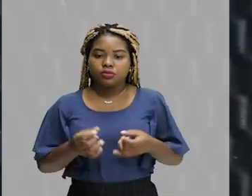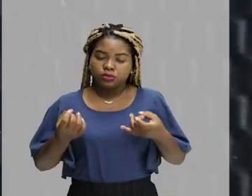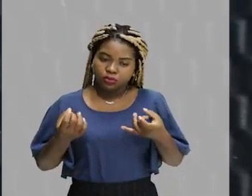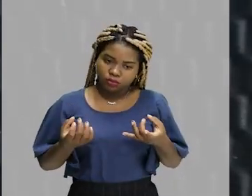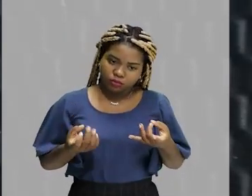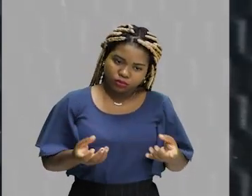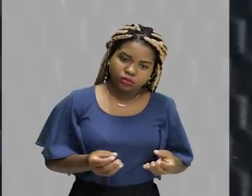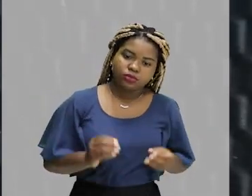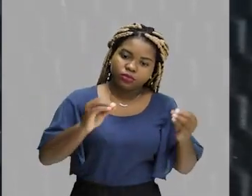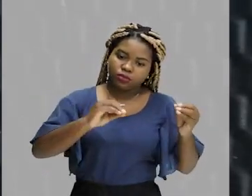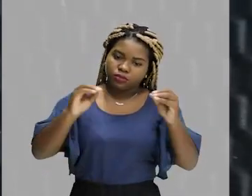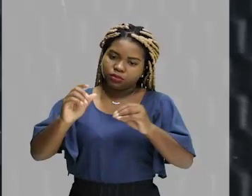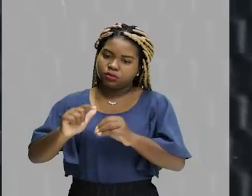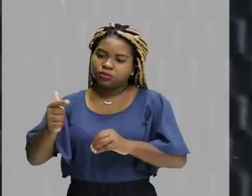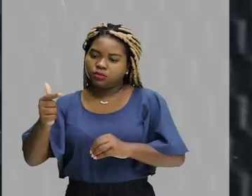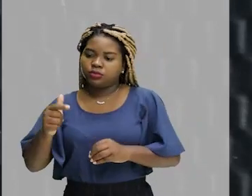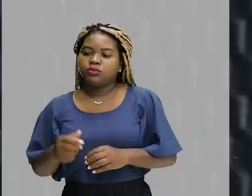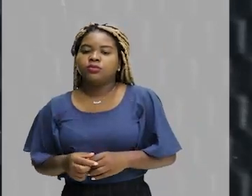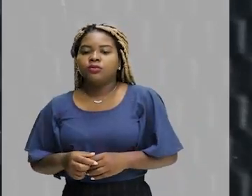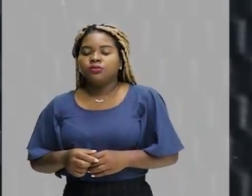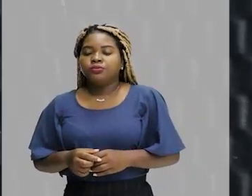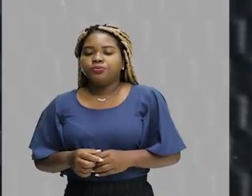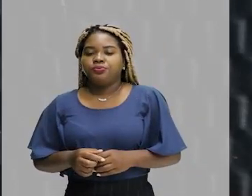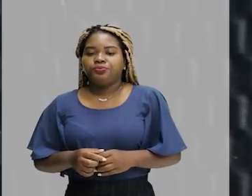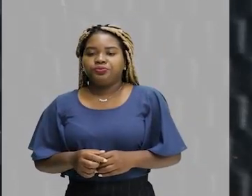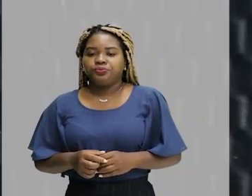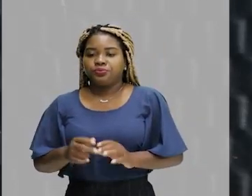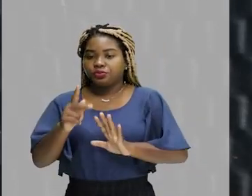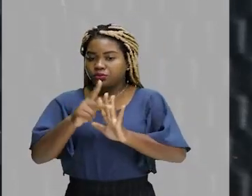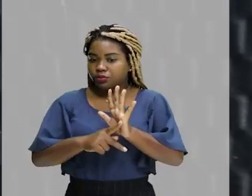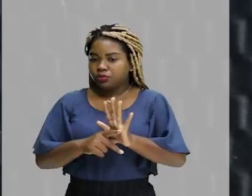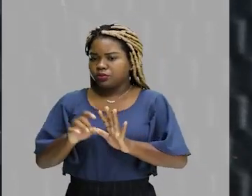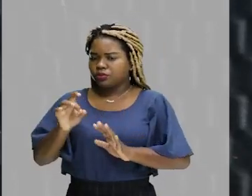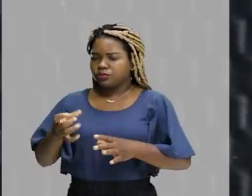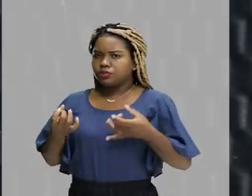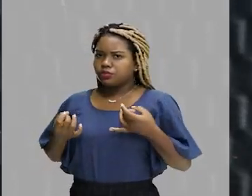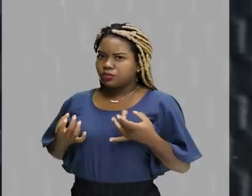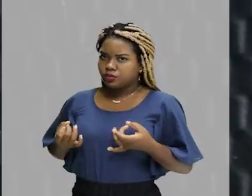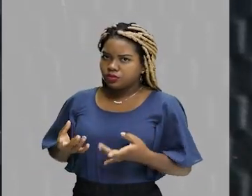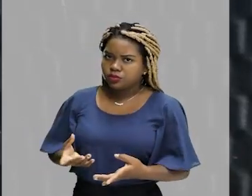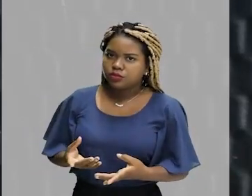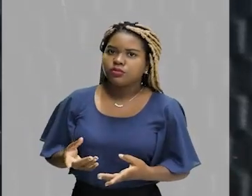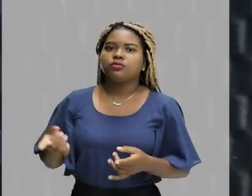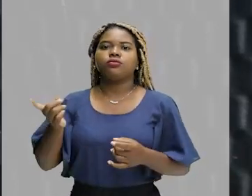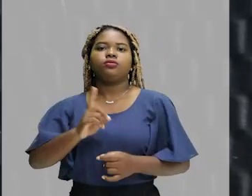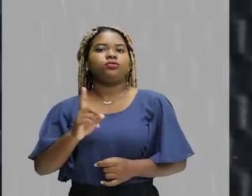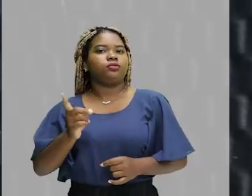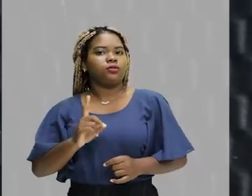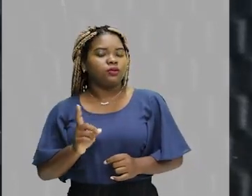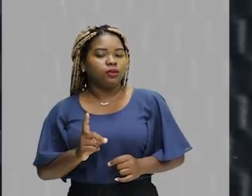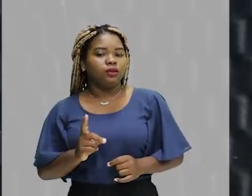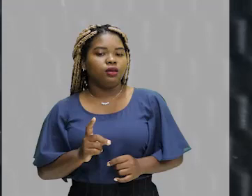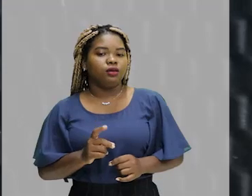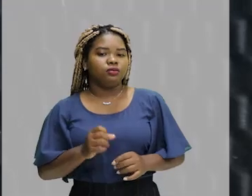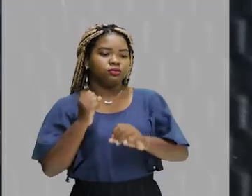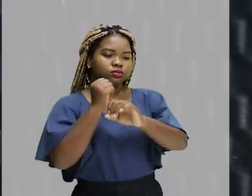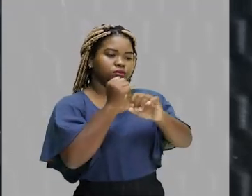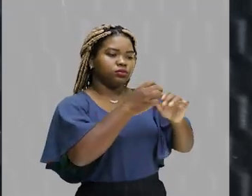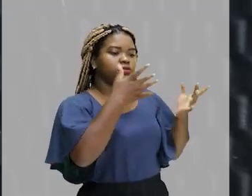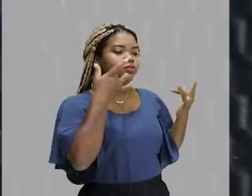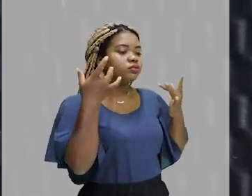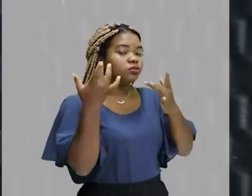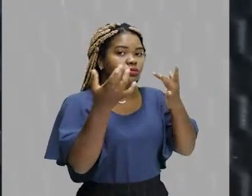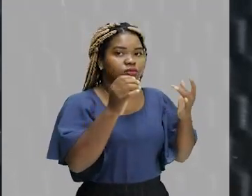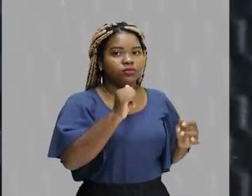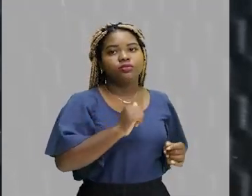colocado em um outro propósito. Obviamente que não é somente o comércio. O artesanato ele não está ligado somente ao comércio, ele não tem nem